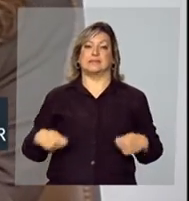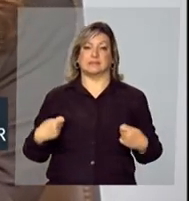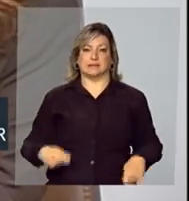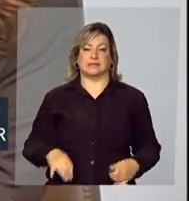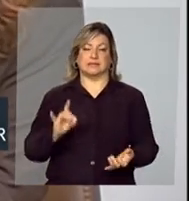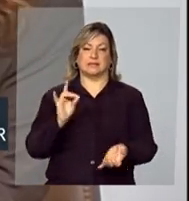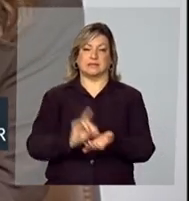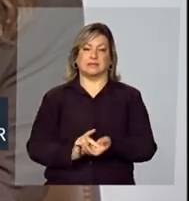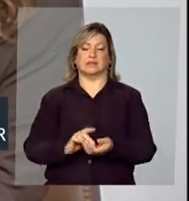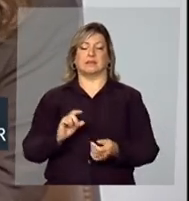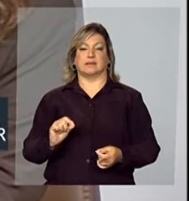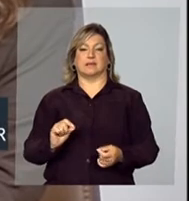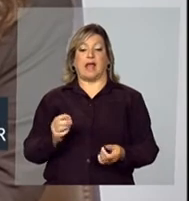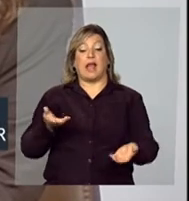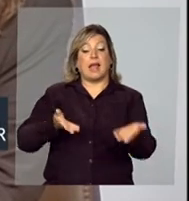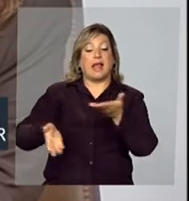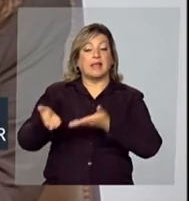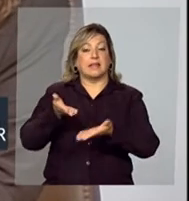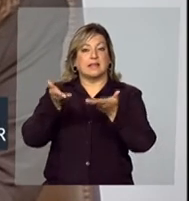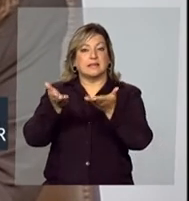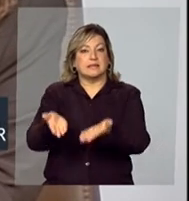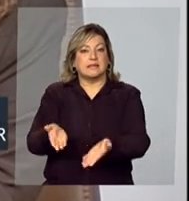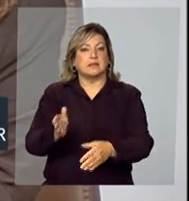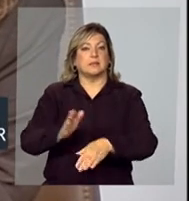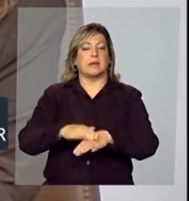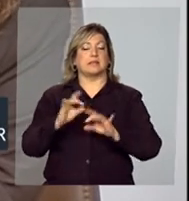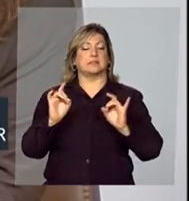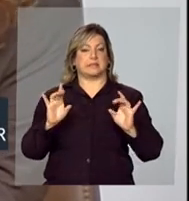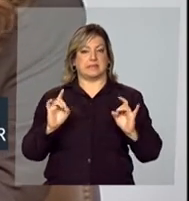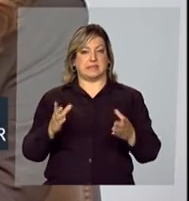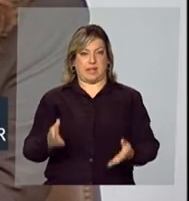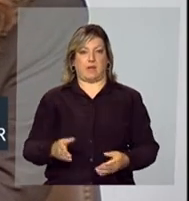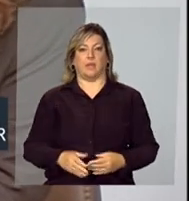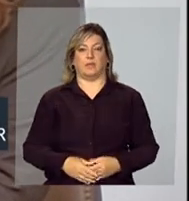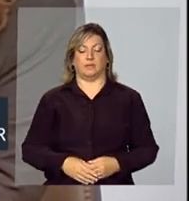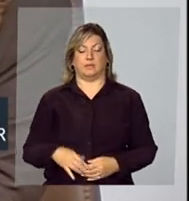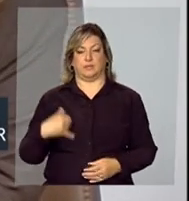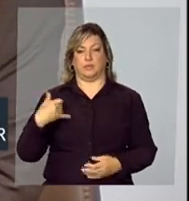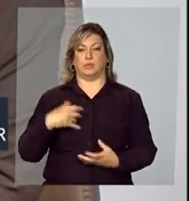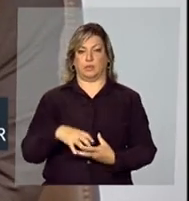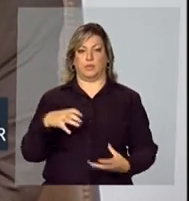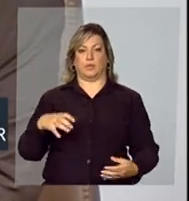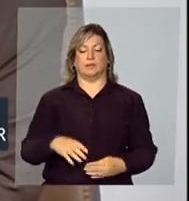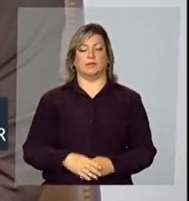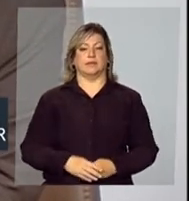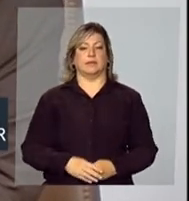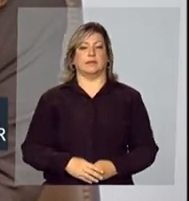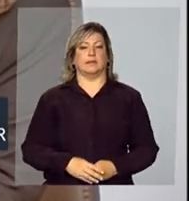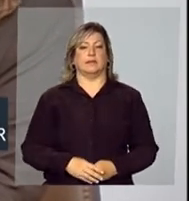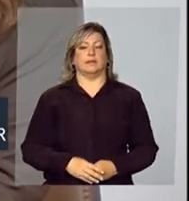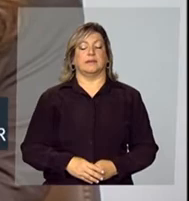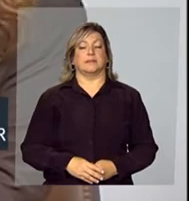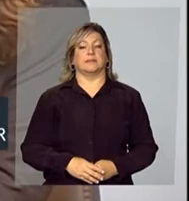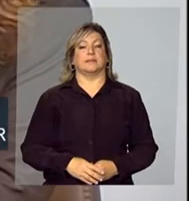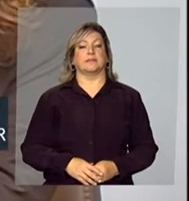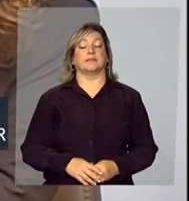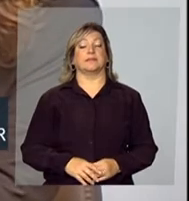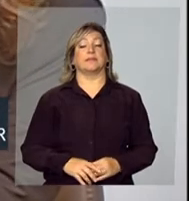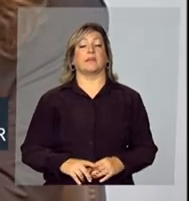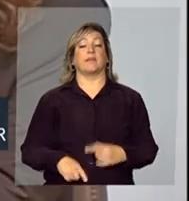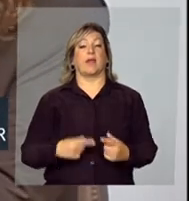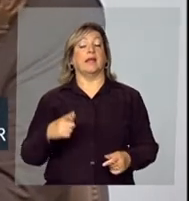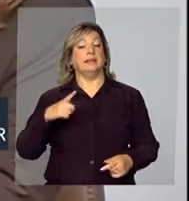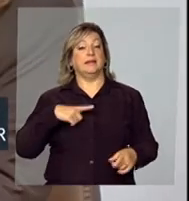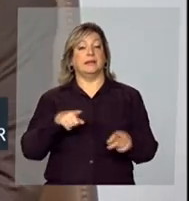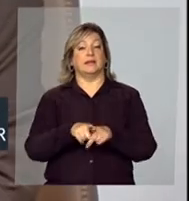Não maneira geral de uma atenção é um pouco mais especial e depois nós temos o